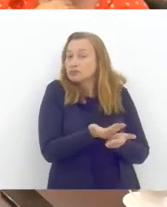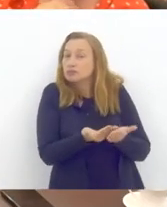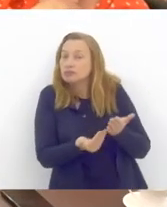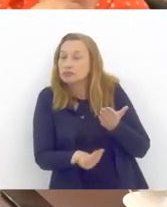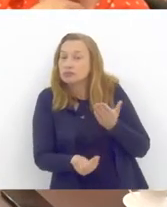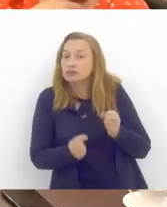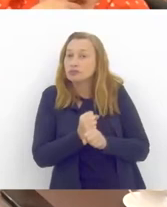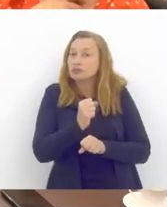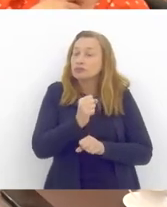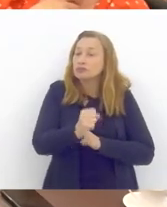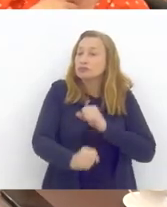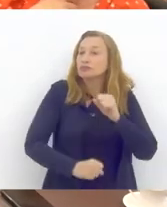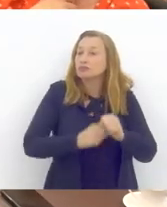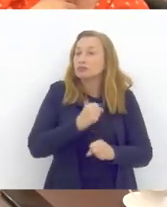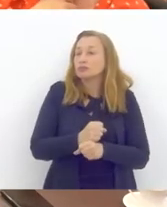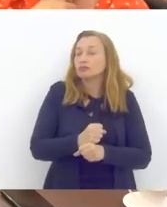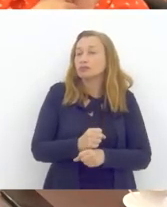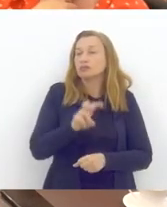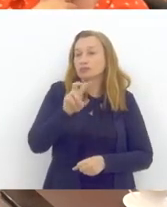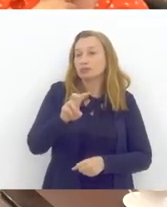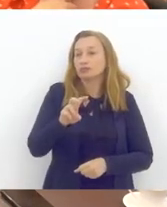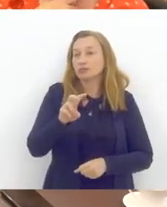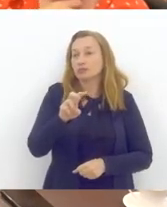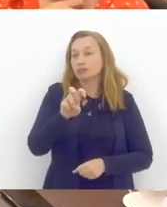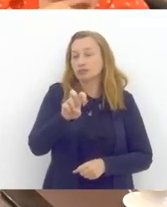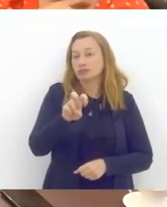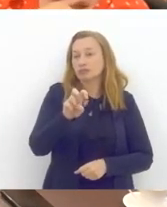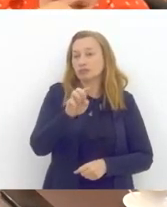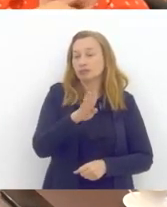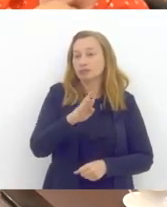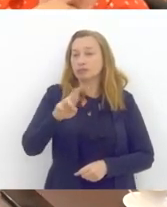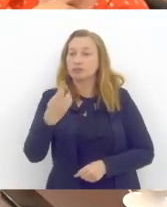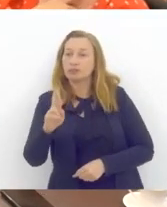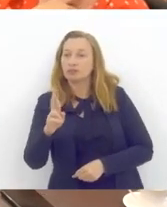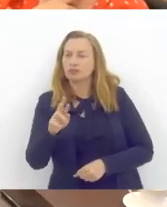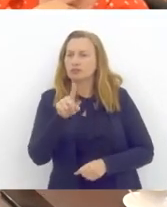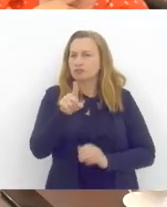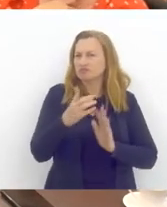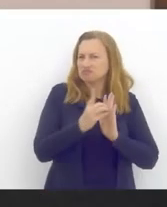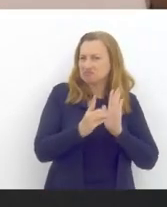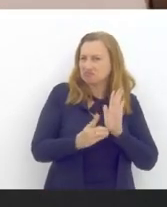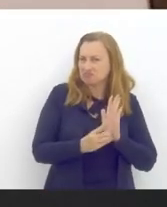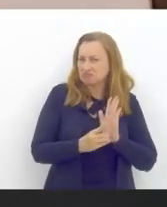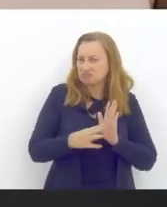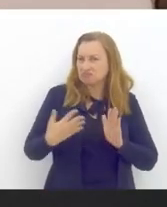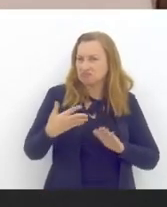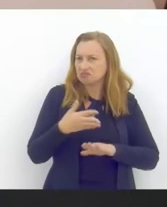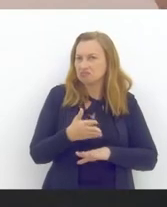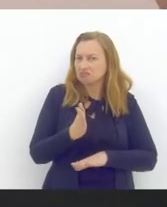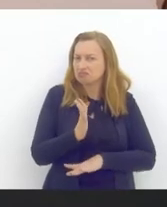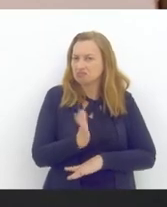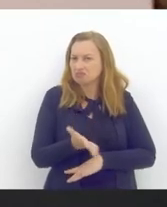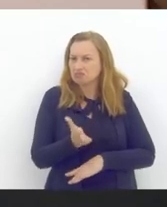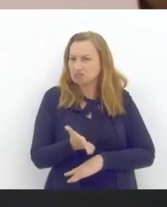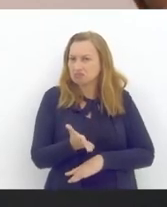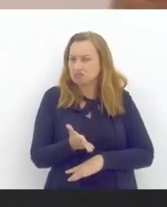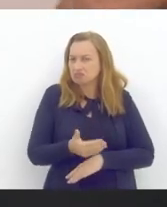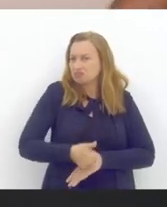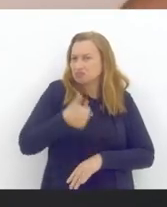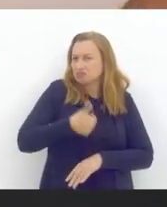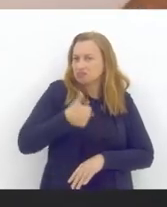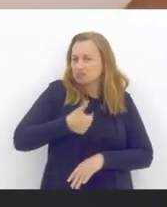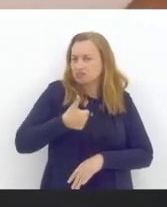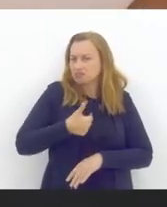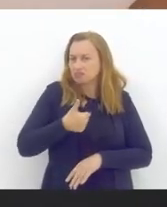vem 5 bilhões de reais. Esse decreto entrou em vigor em 1º